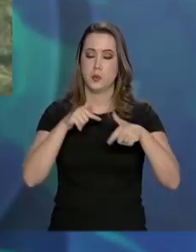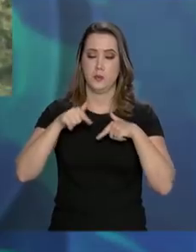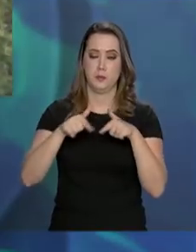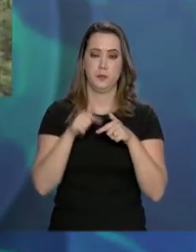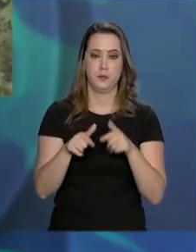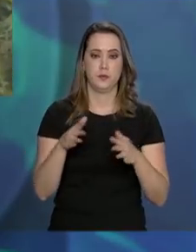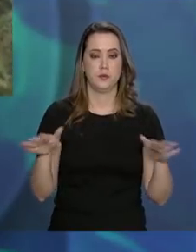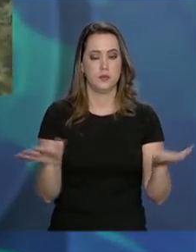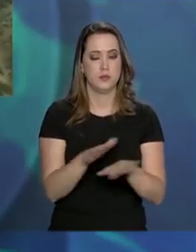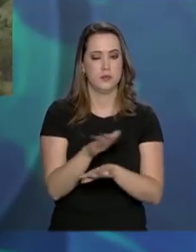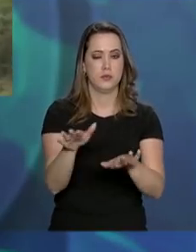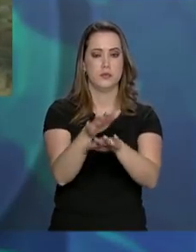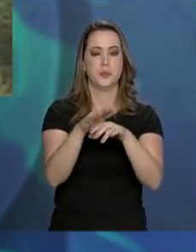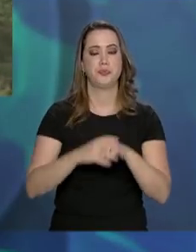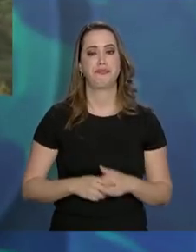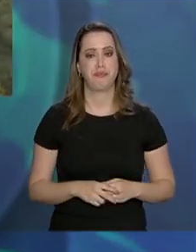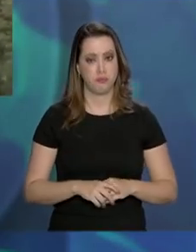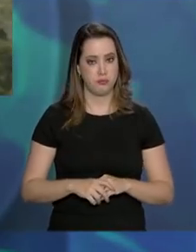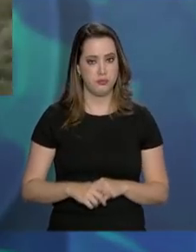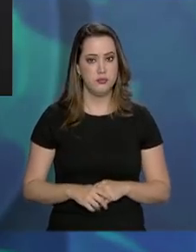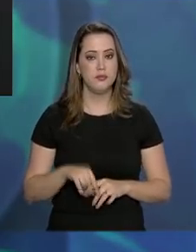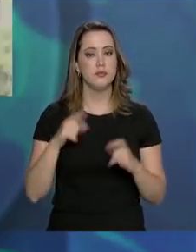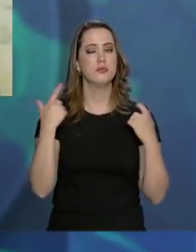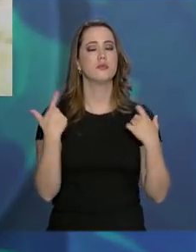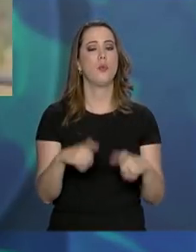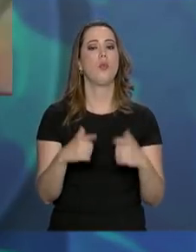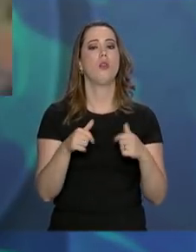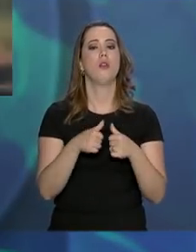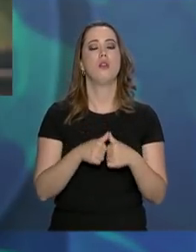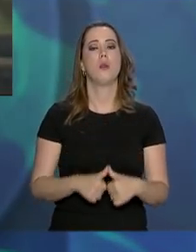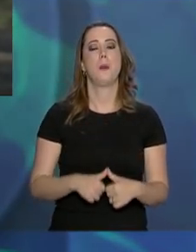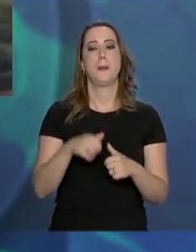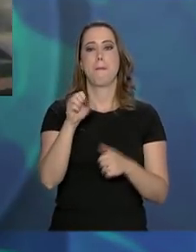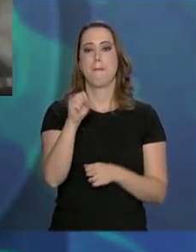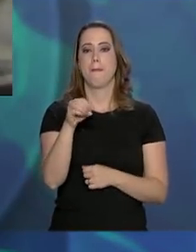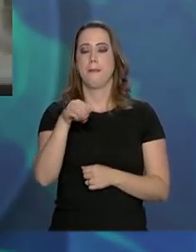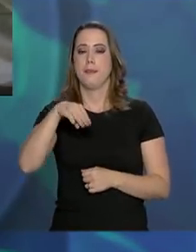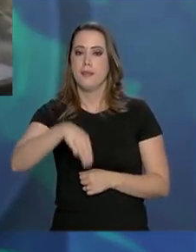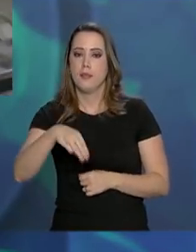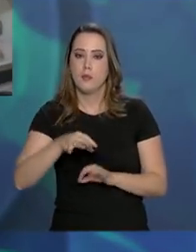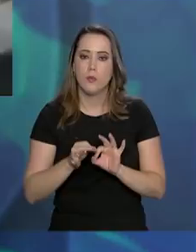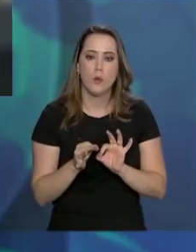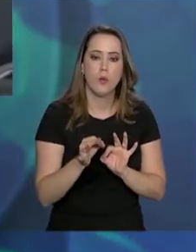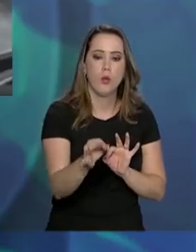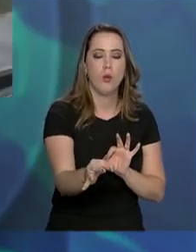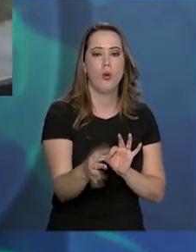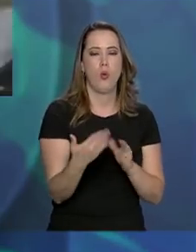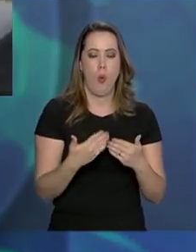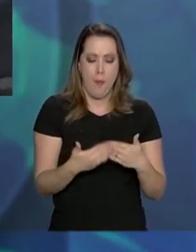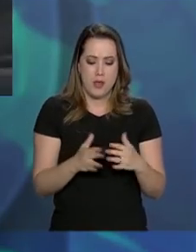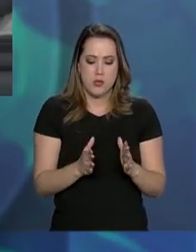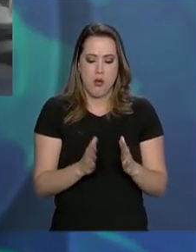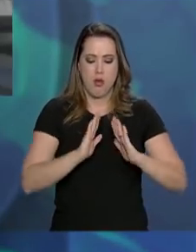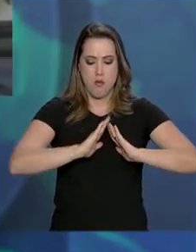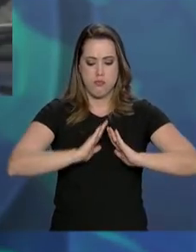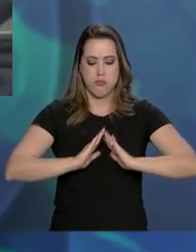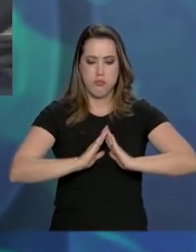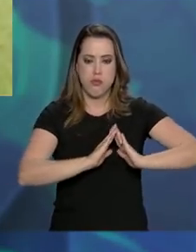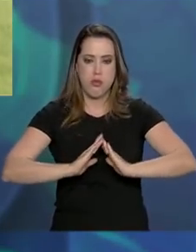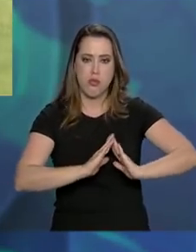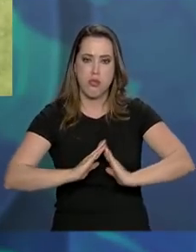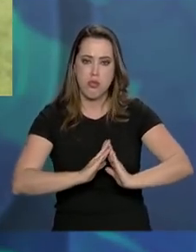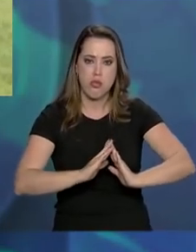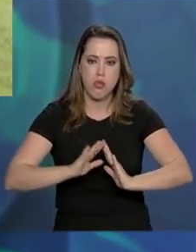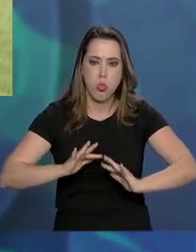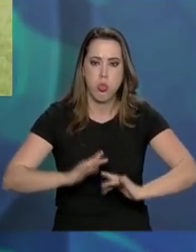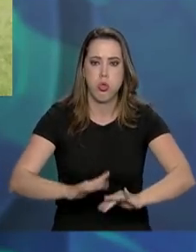que a barragem se rompeu. Esse local está entre 800 metros e 1 quilômetro da posição original do refeitório. A